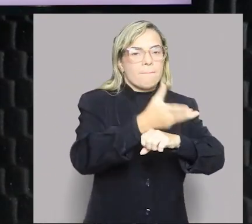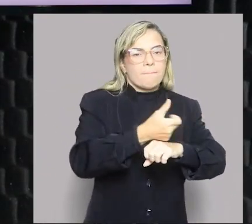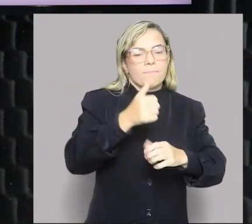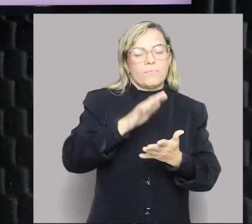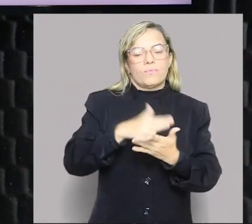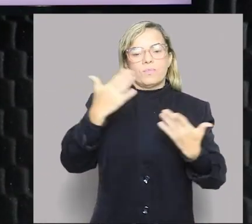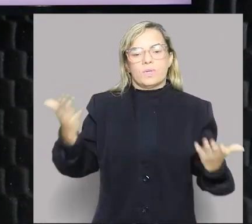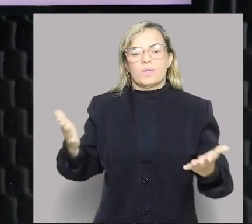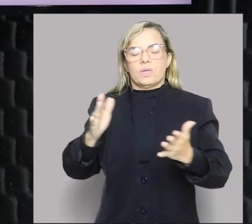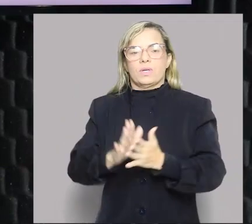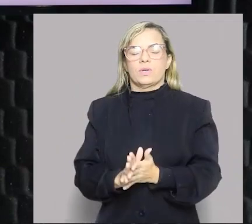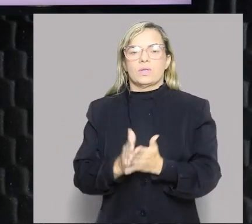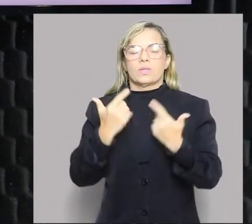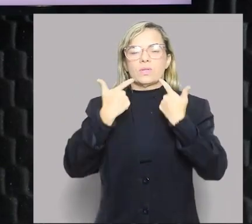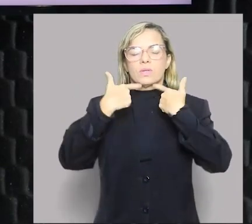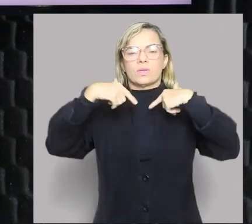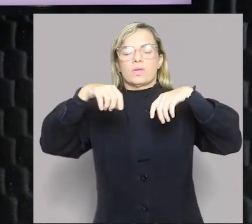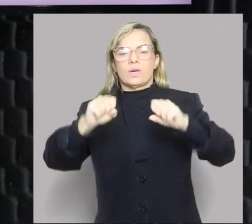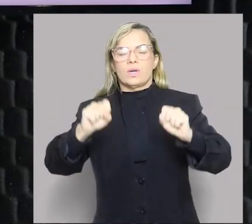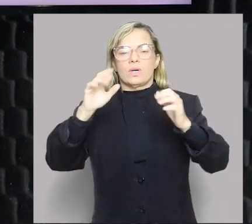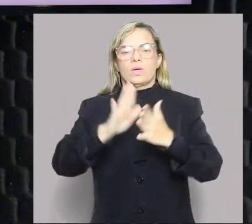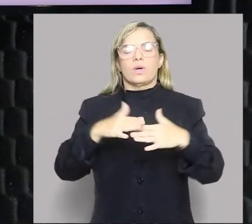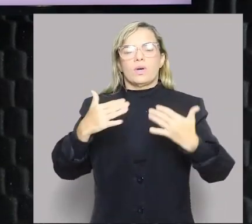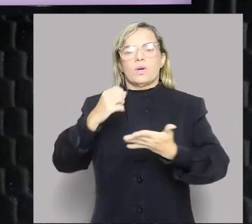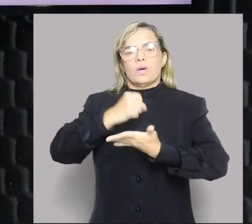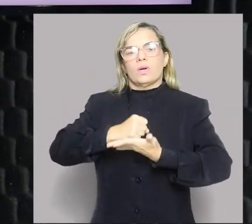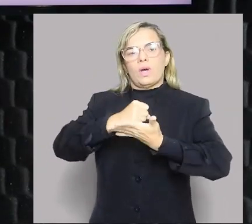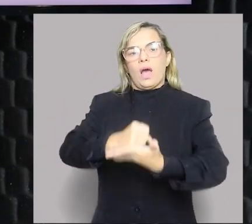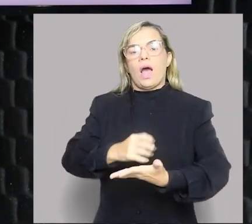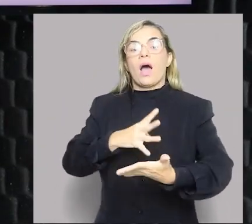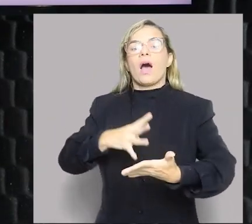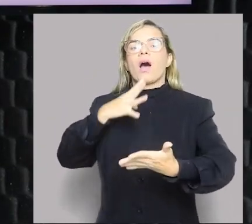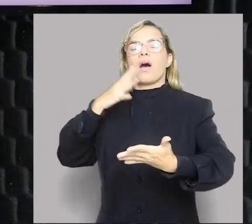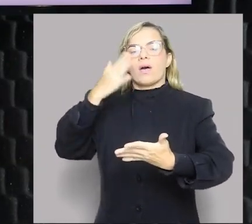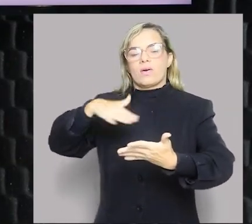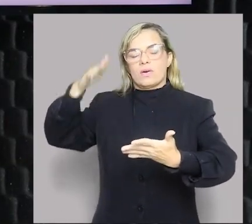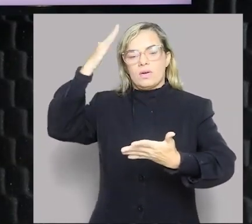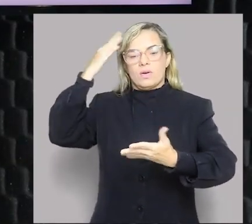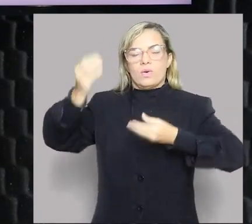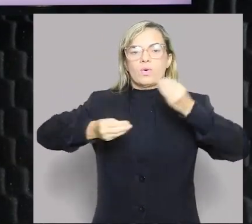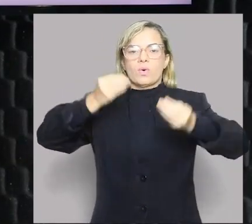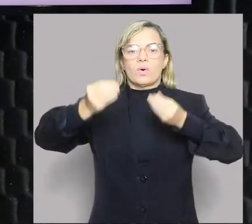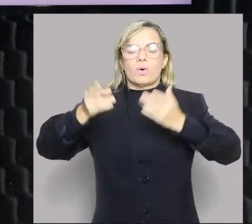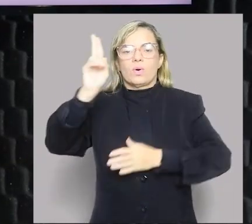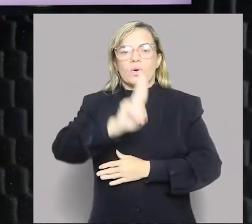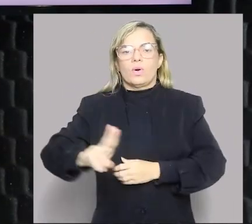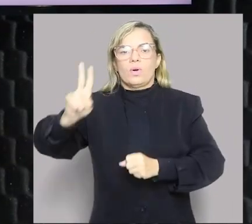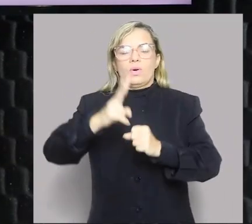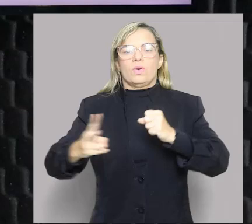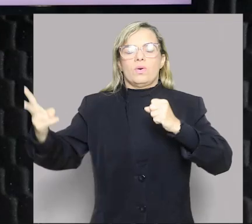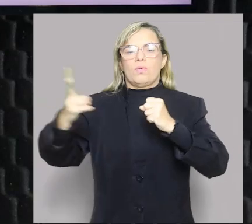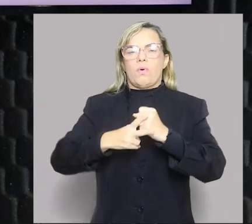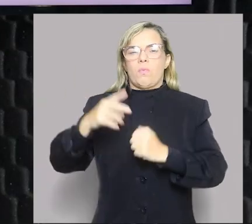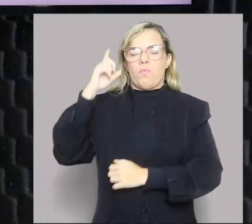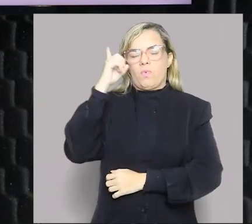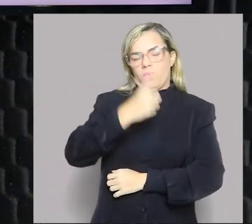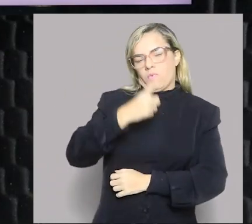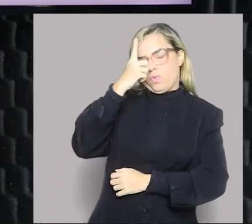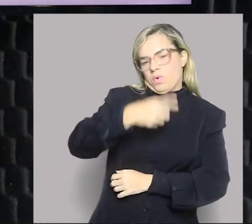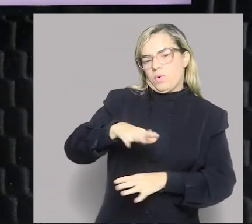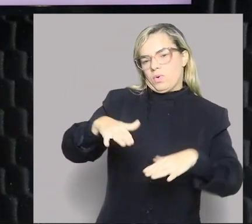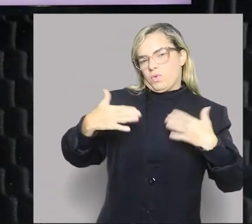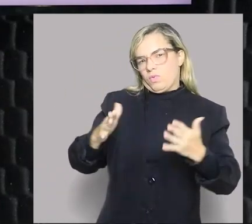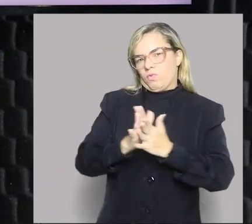marcas linguísticas, elas vão nos ajudar a reconhecer isso, como utilização de verbos no imperativo, eu estou